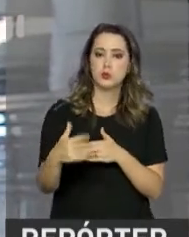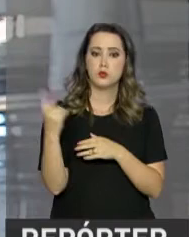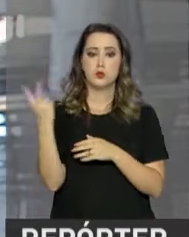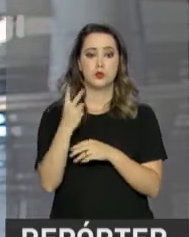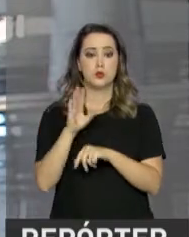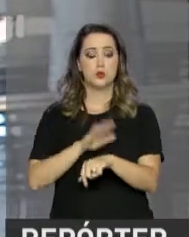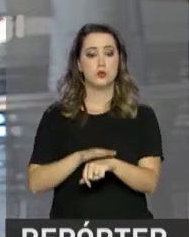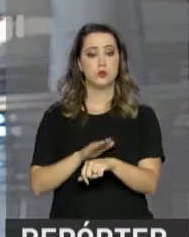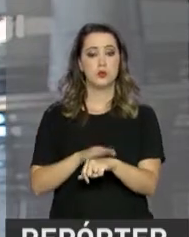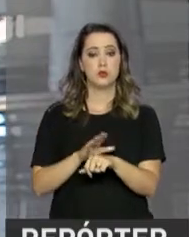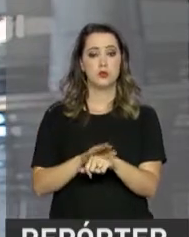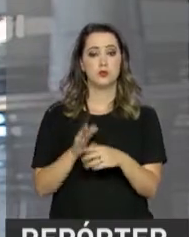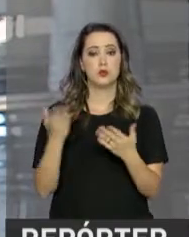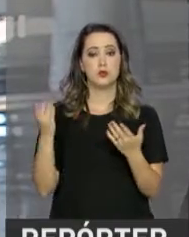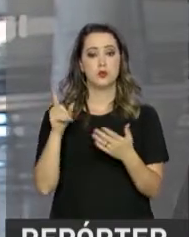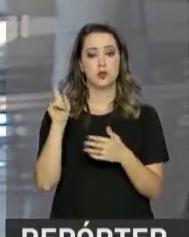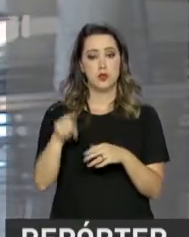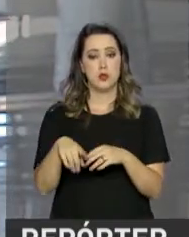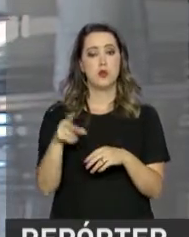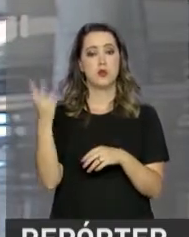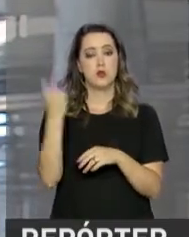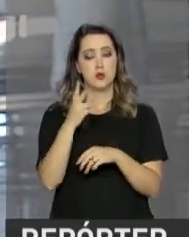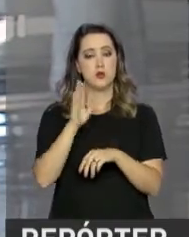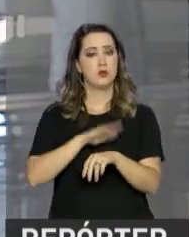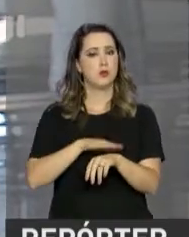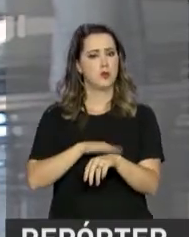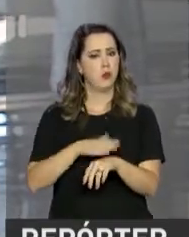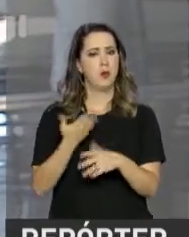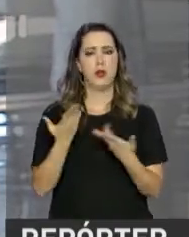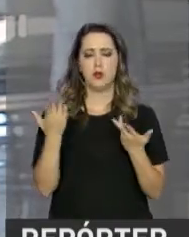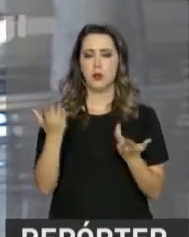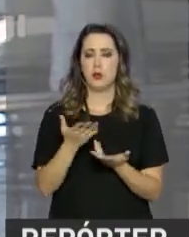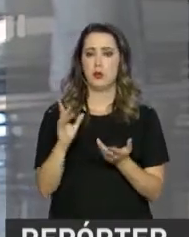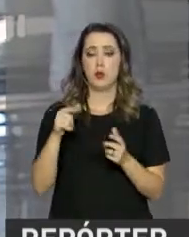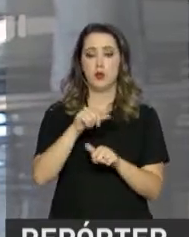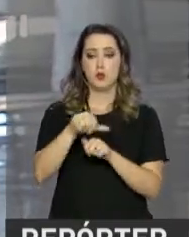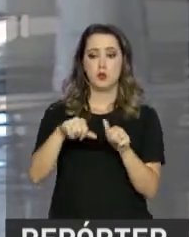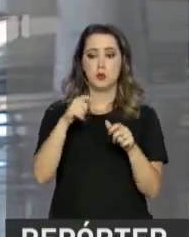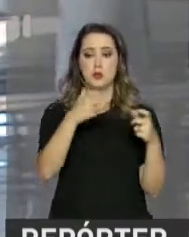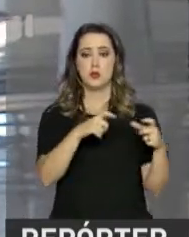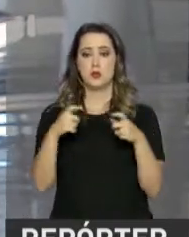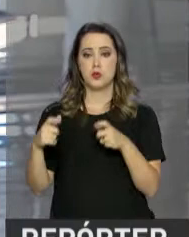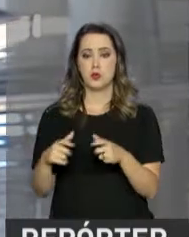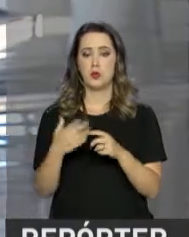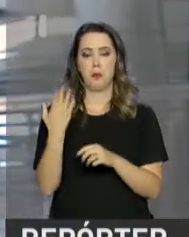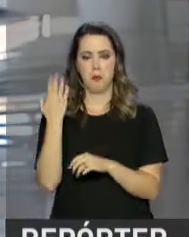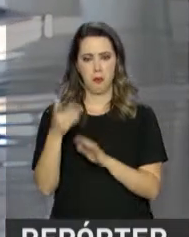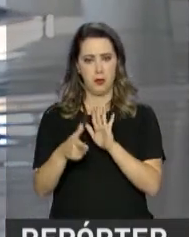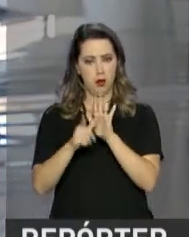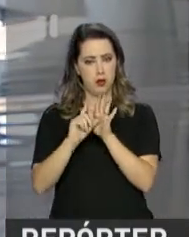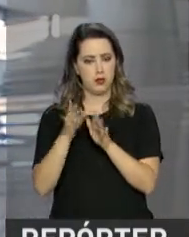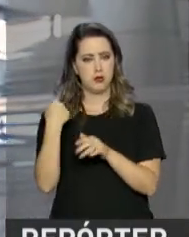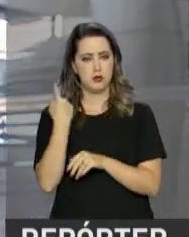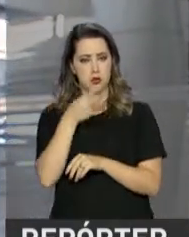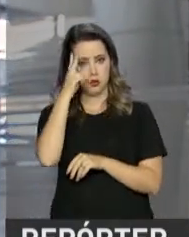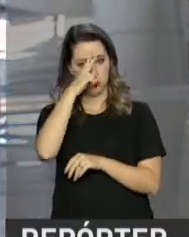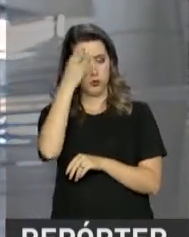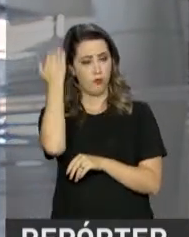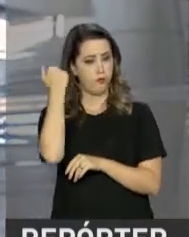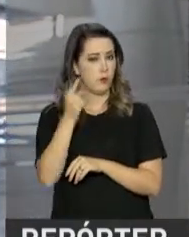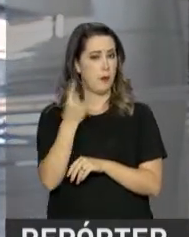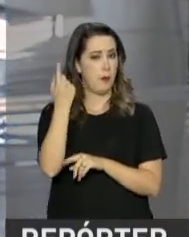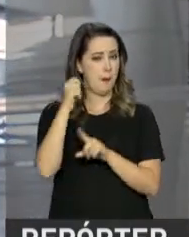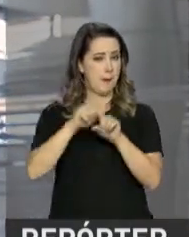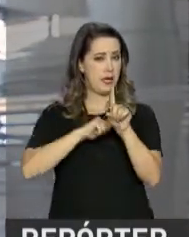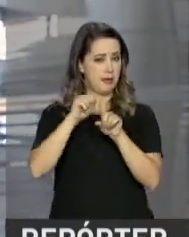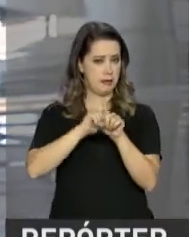fase desse processo essa é a segunda fase do processo de interiorização a primeira fase desse processo a gente lembra aconteceu no começo do mês